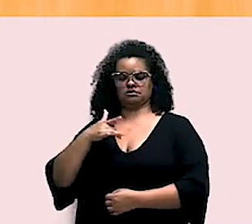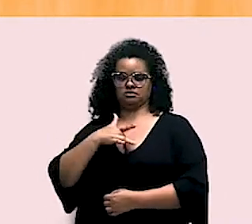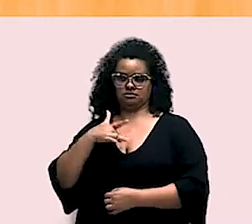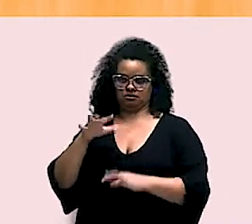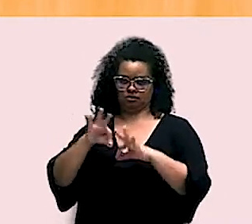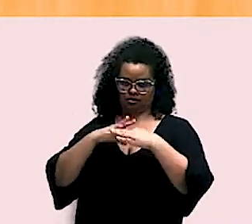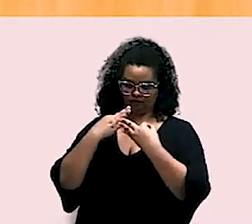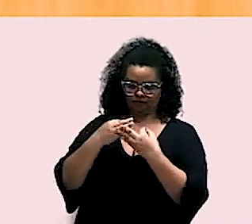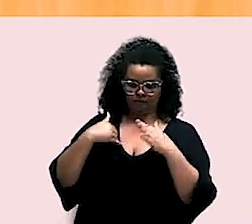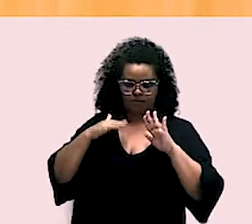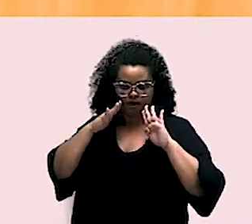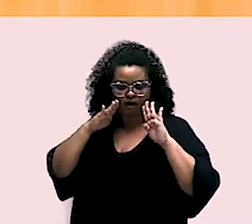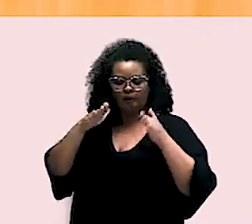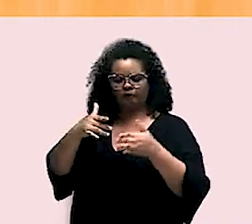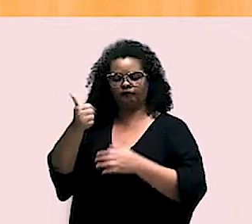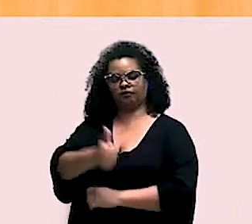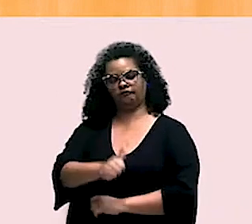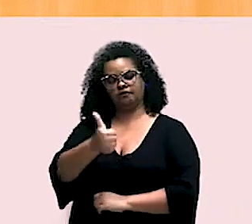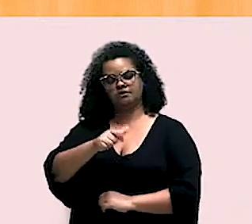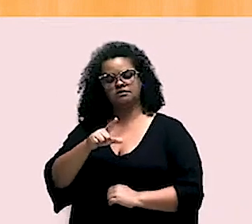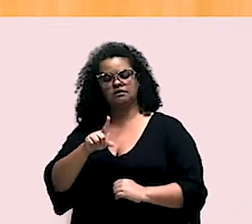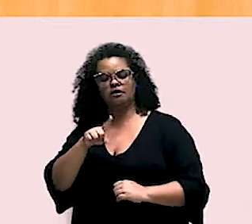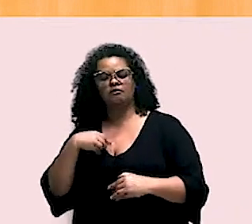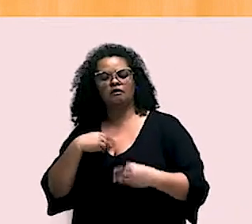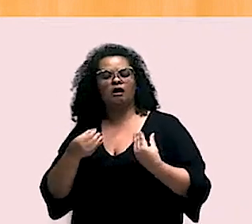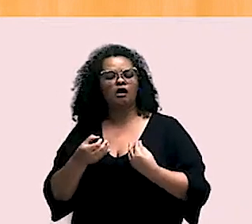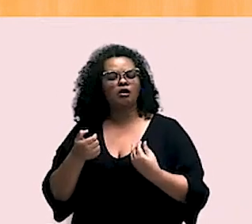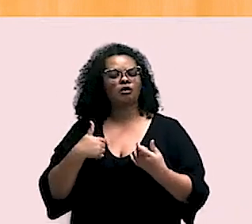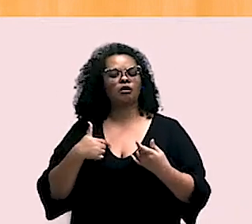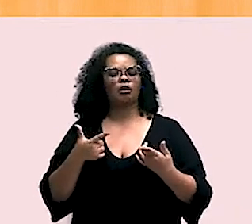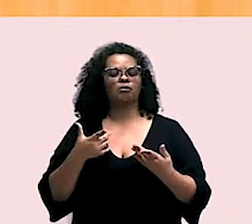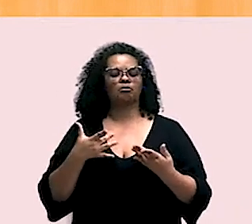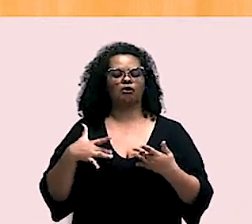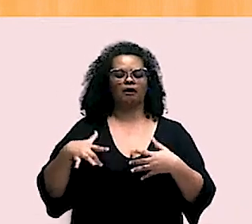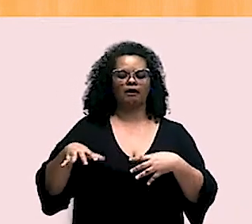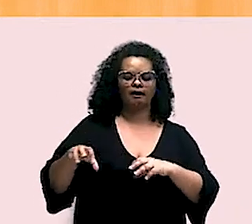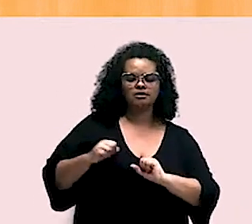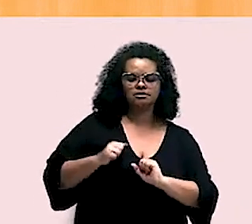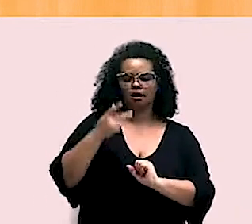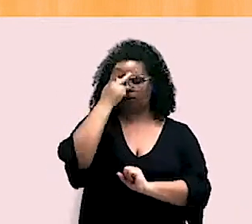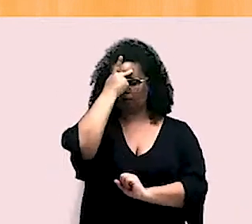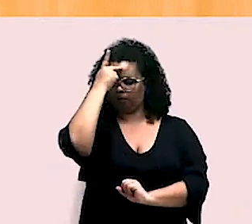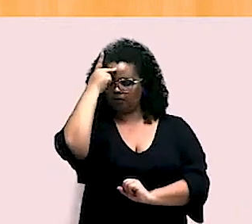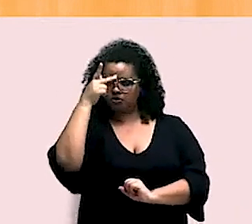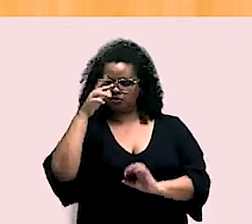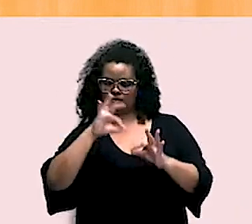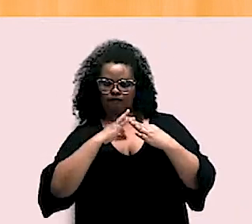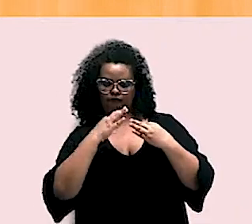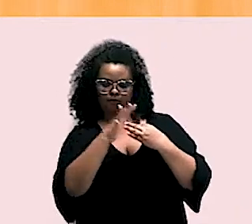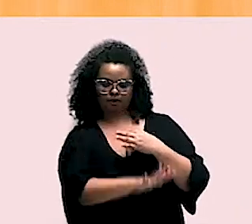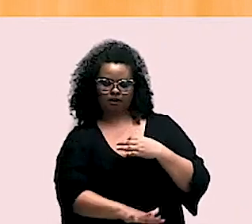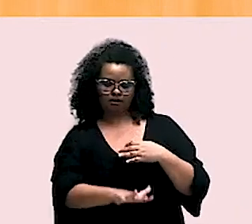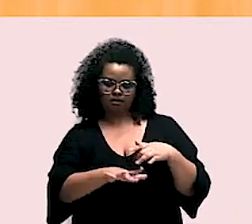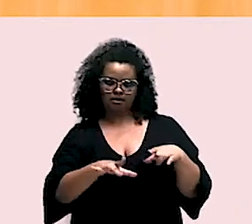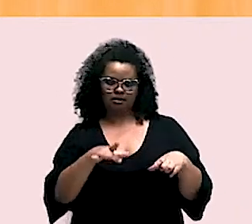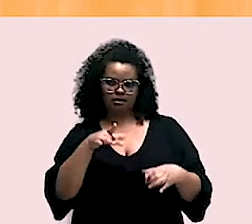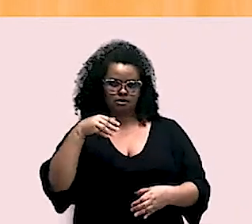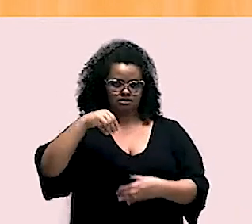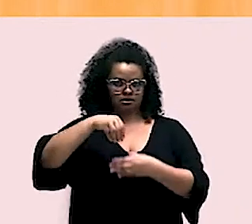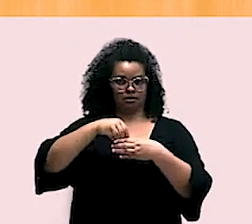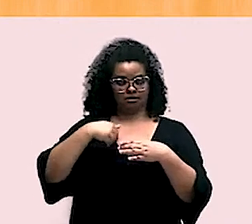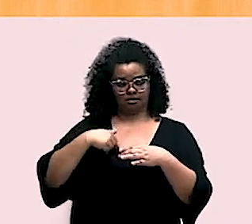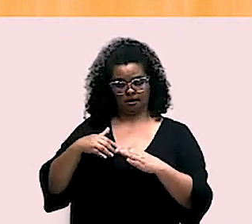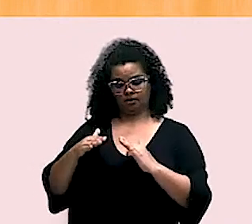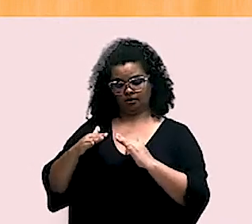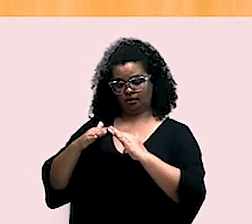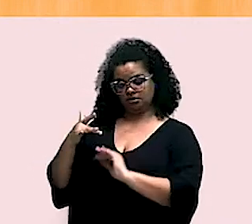da avaliação foi no atendimento que é prestado à gestante e à criança. E um diferencial nesse trabalho, né, que teve